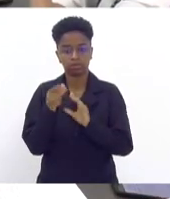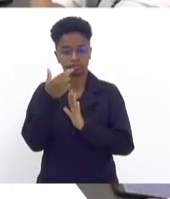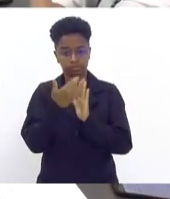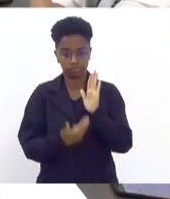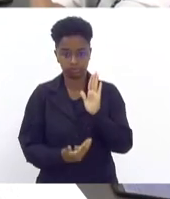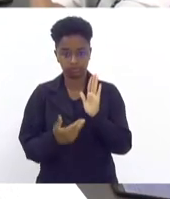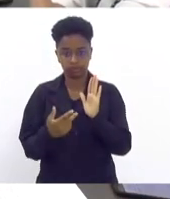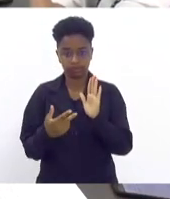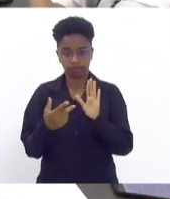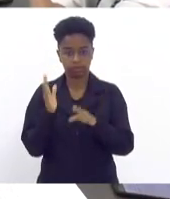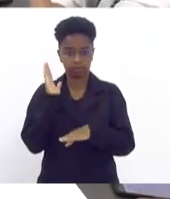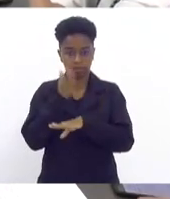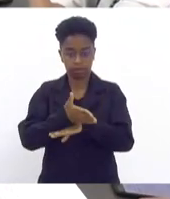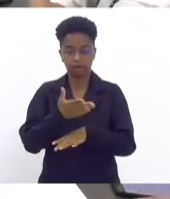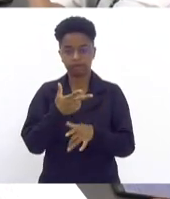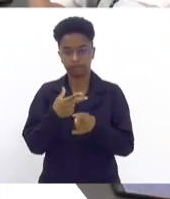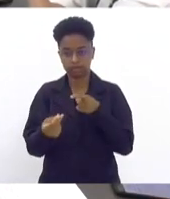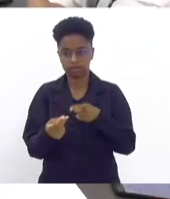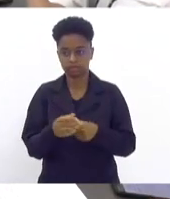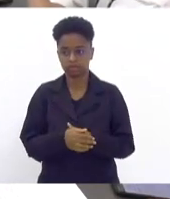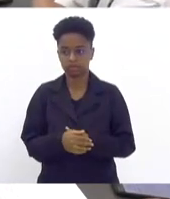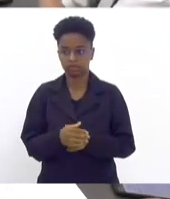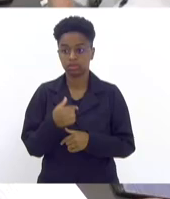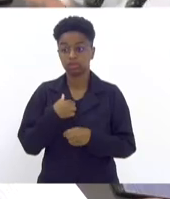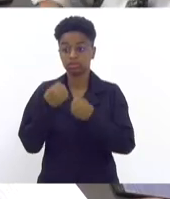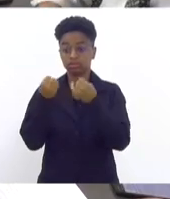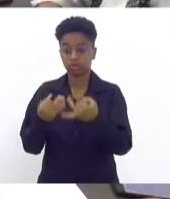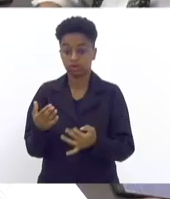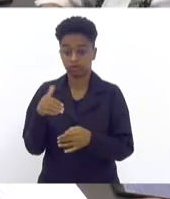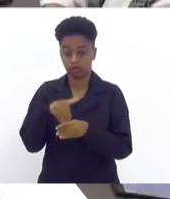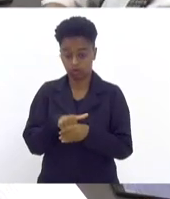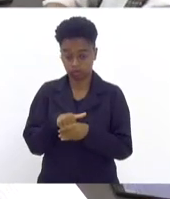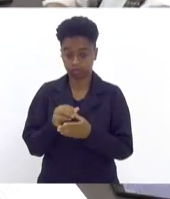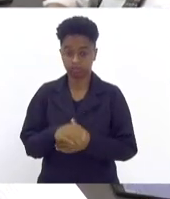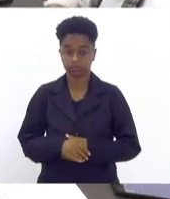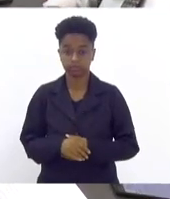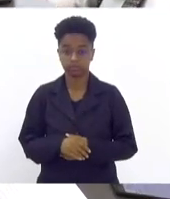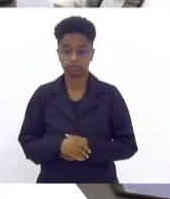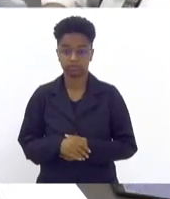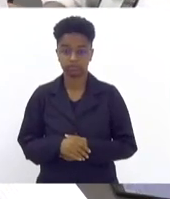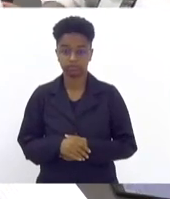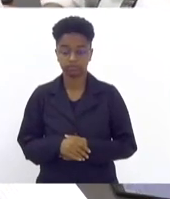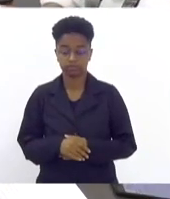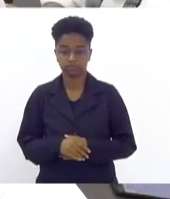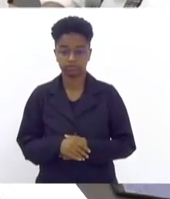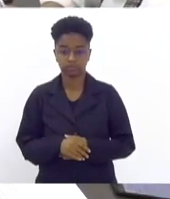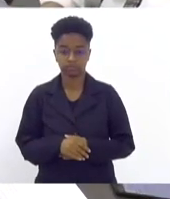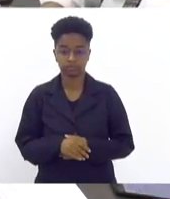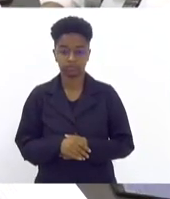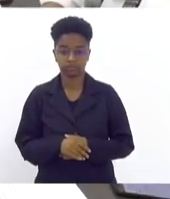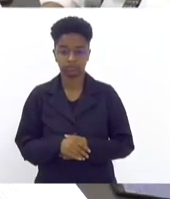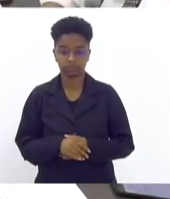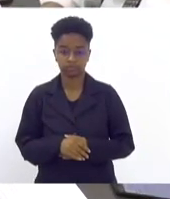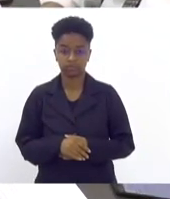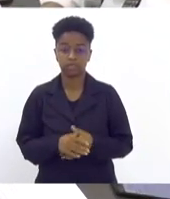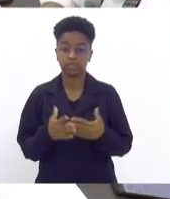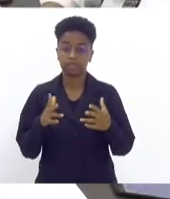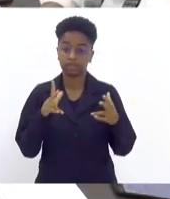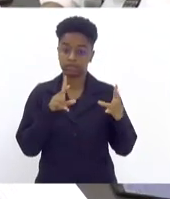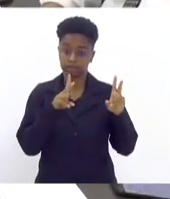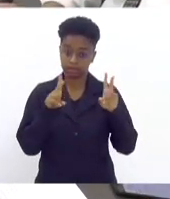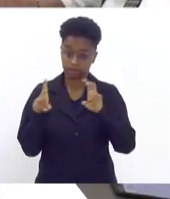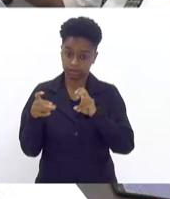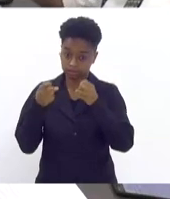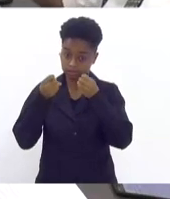do vencido. Uma declaração de voto, presidente. Deputado Carlos Mink para declarar voto. Em vista da questão levantada pelo